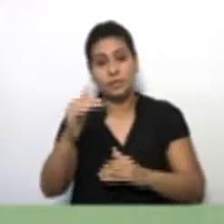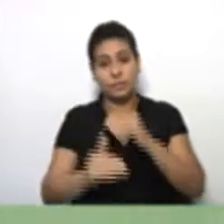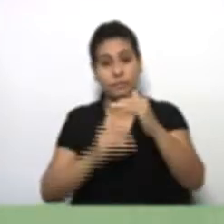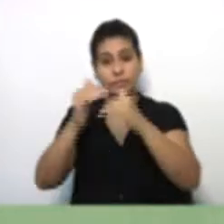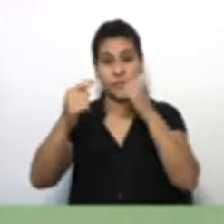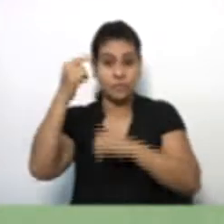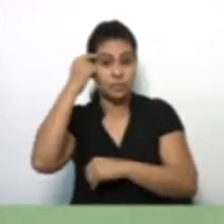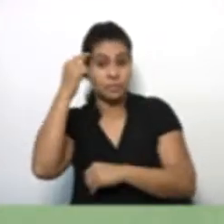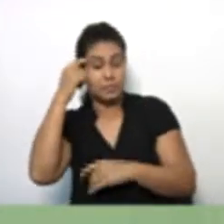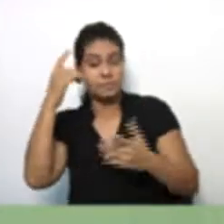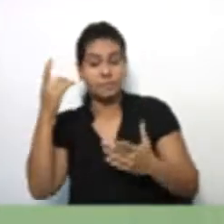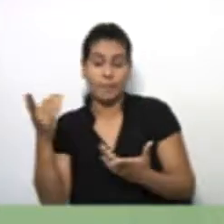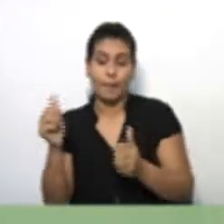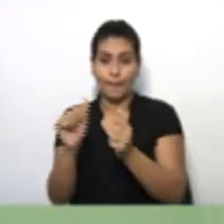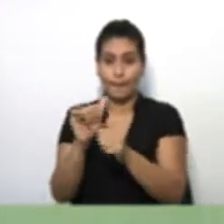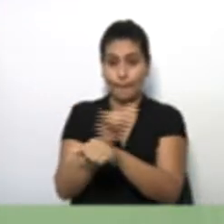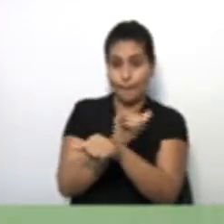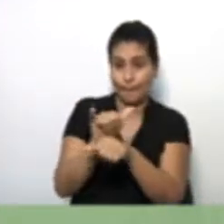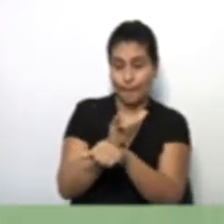pensamento estratégico, tá ok? E